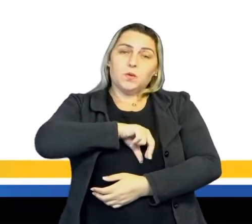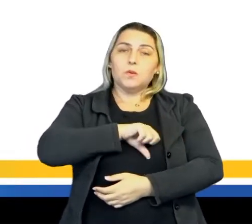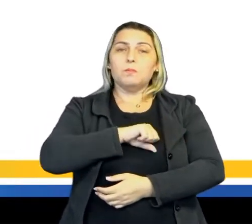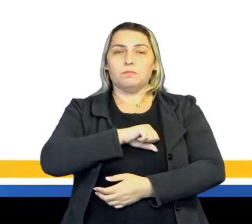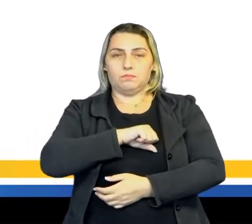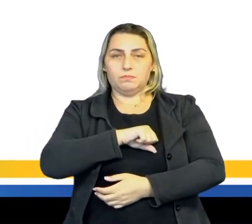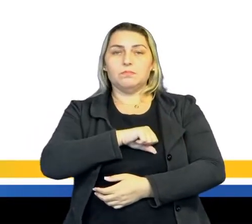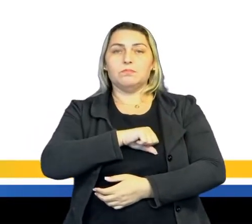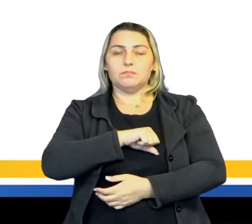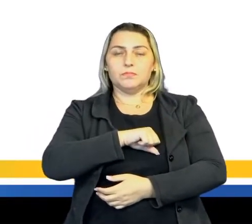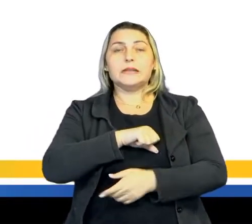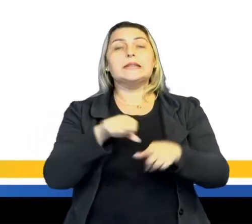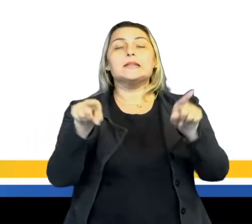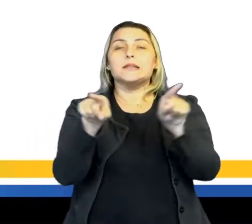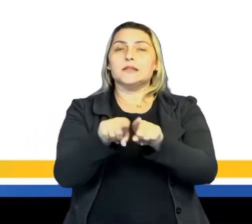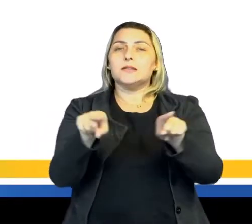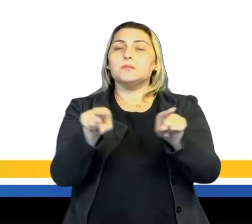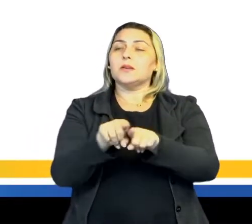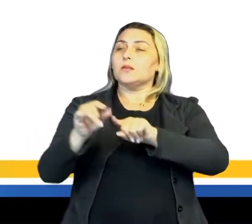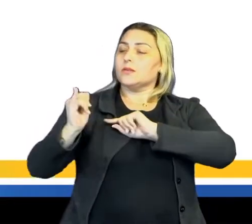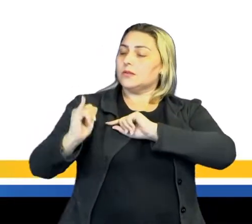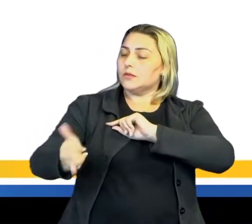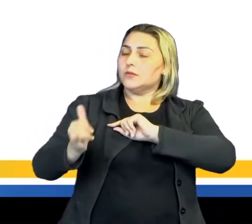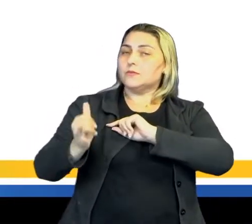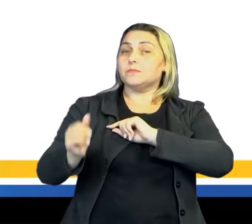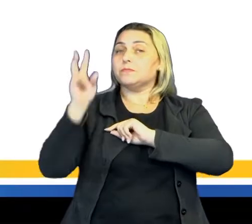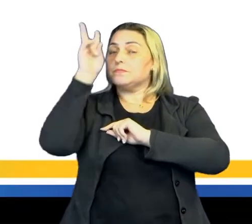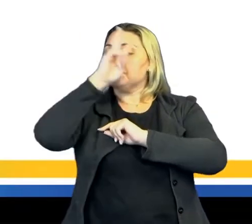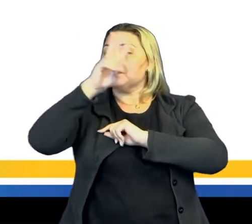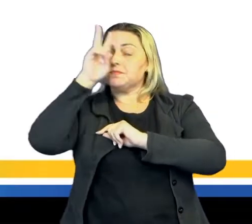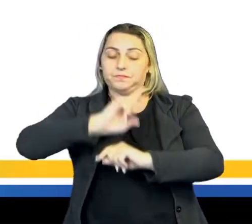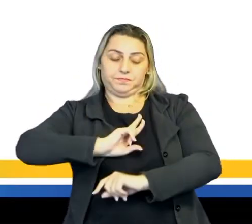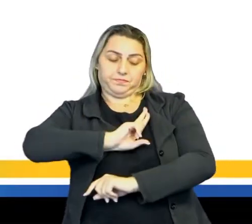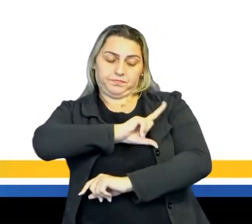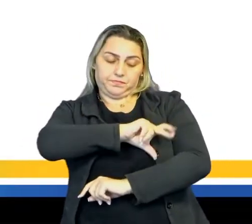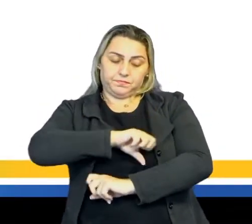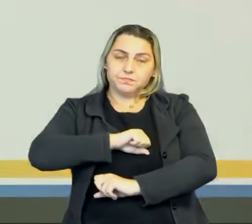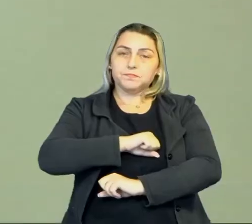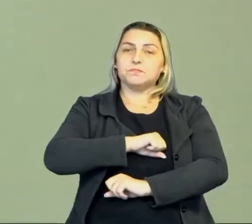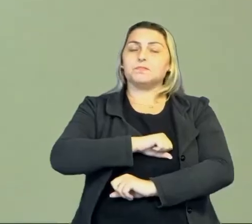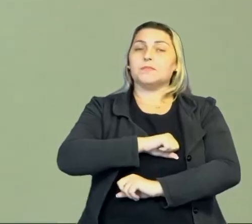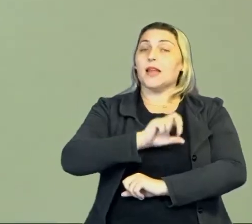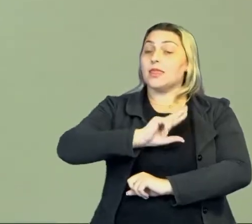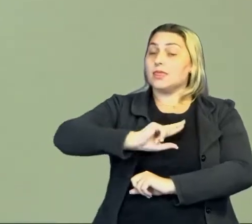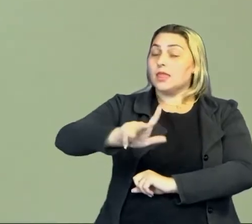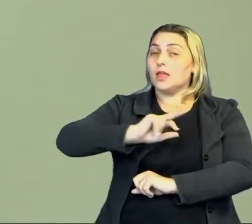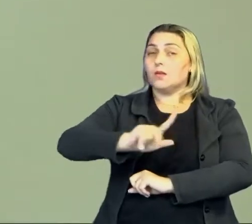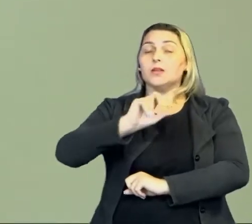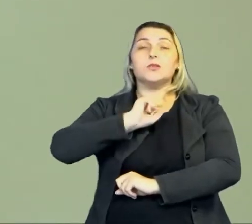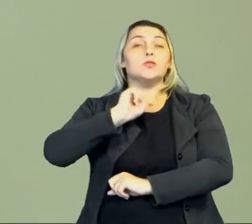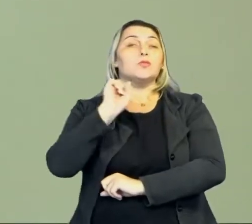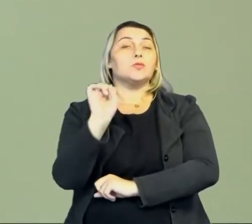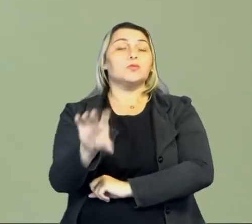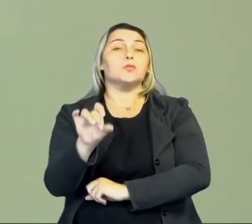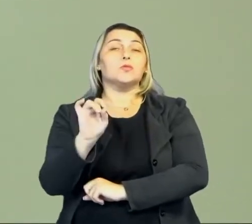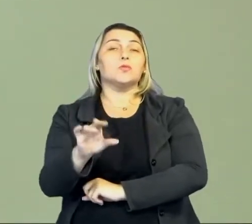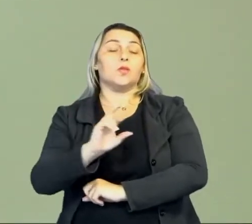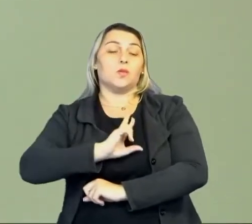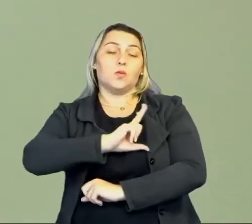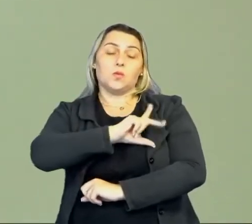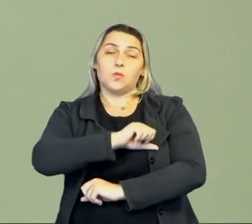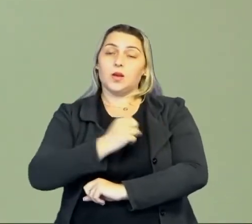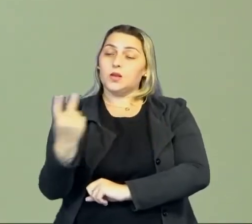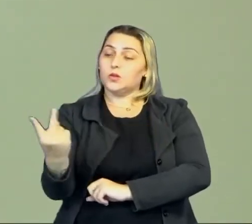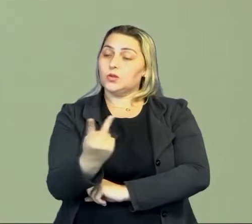Romance também é uma narrativa. E lembrando que romance, pessoal, não é só romance